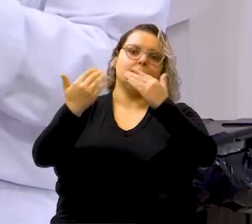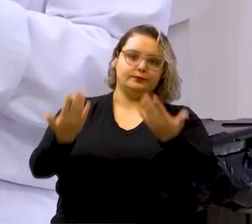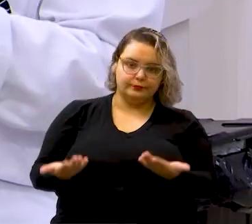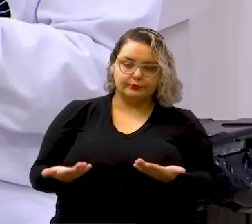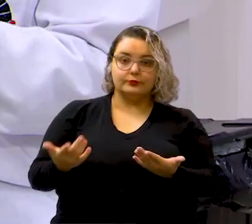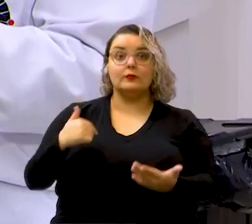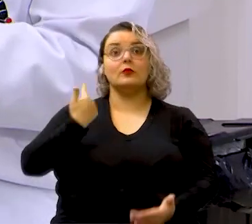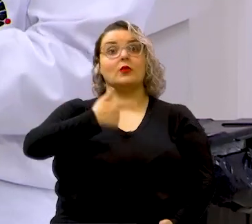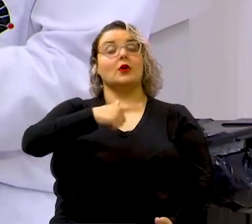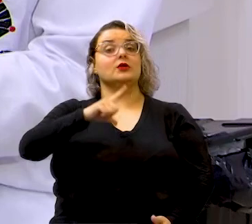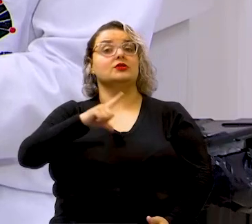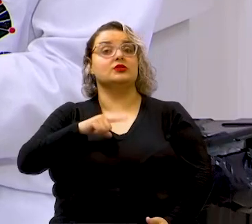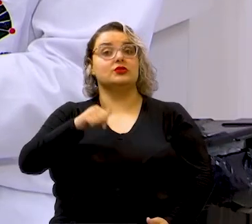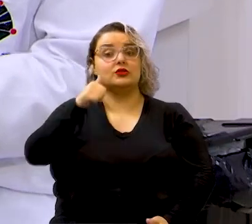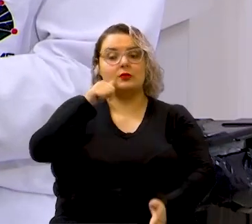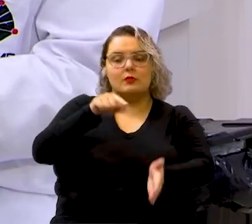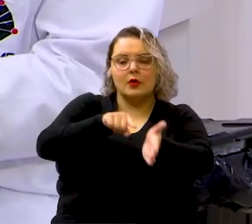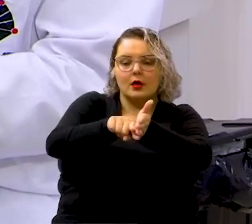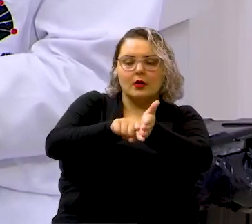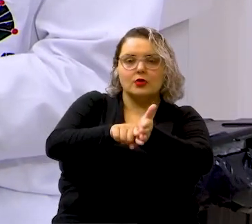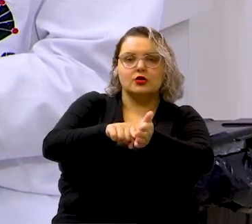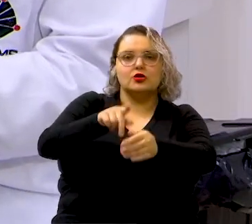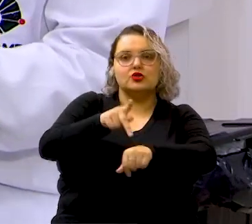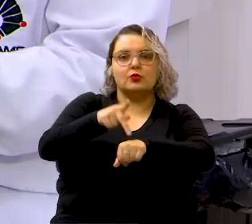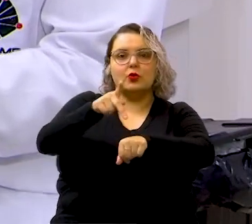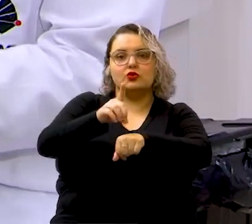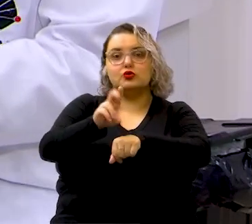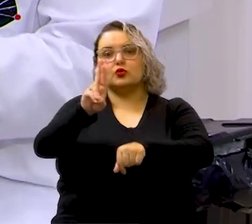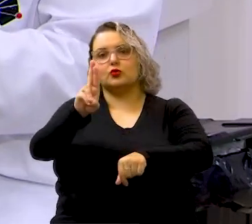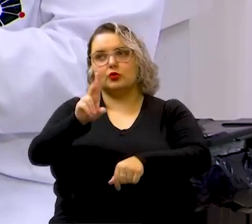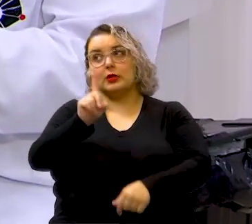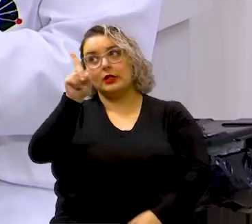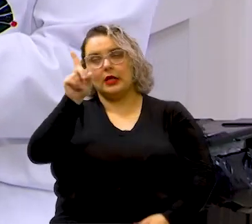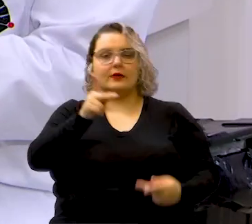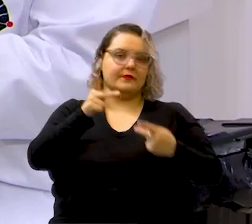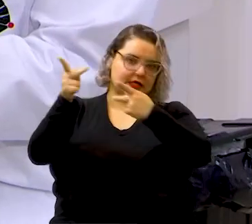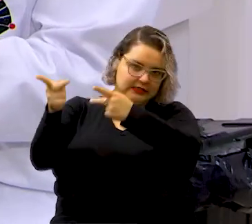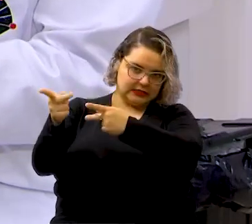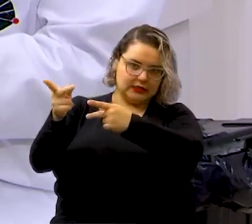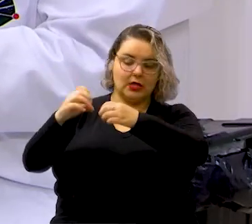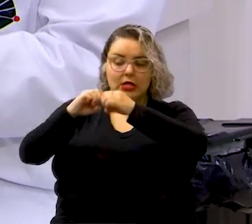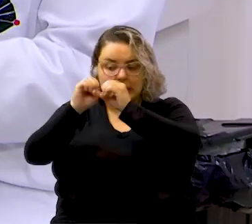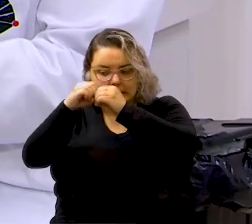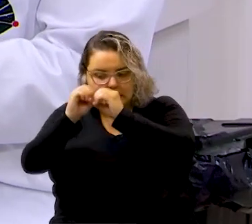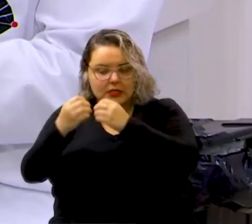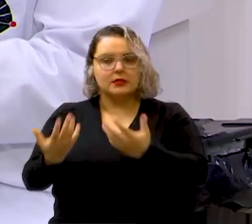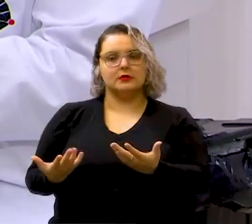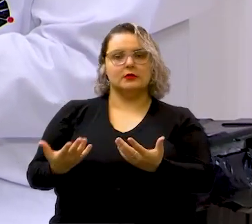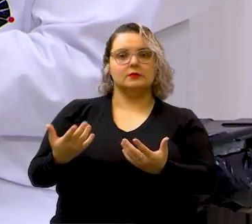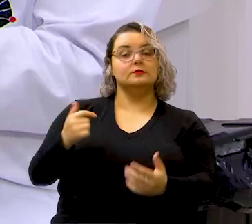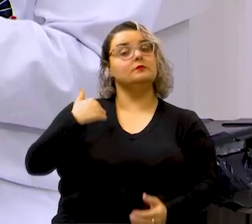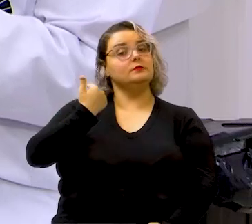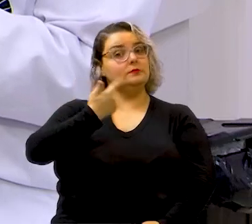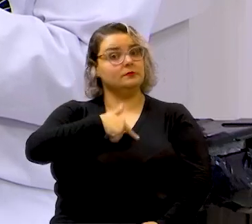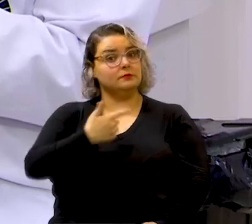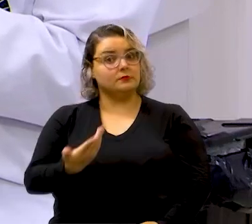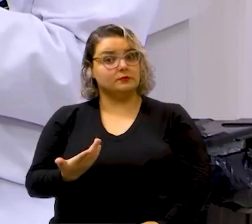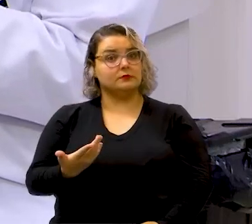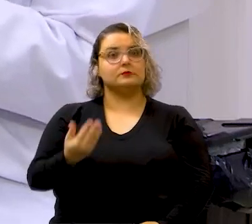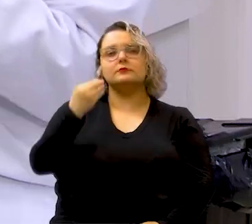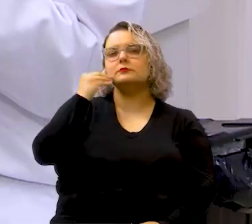Então, nós tínhamos uma pesquisadora de pós-doutorado lá, como visitante nesse laboratório, e a